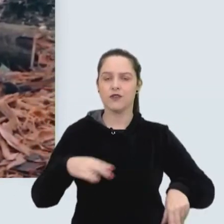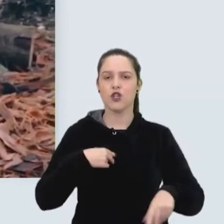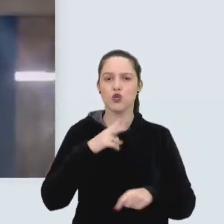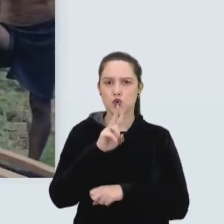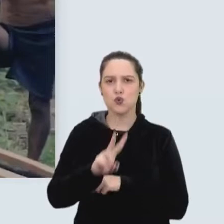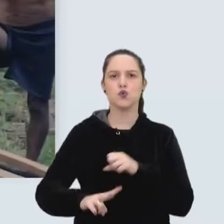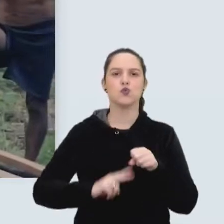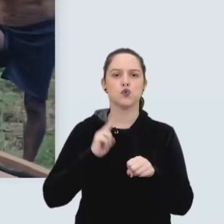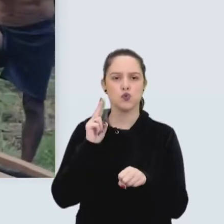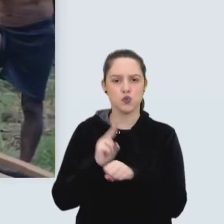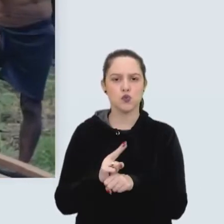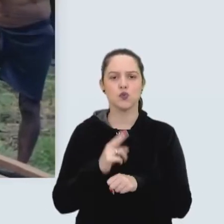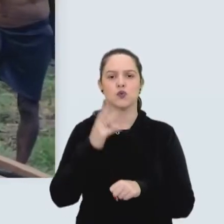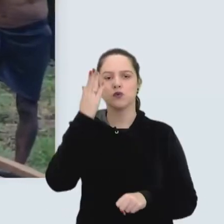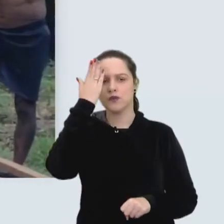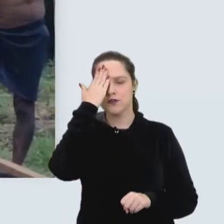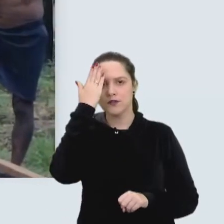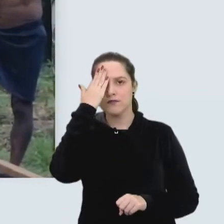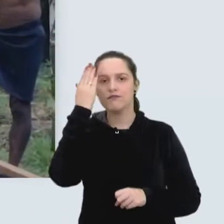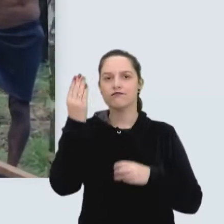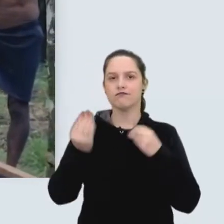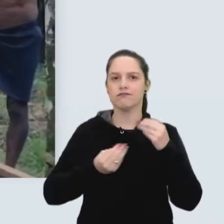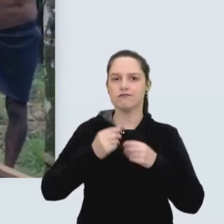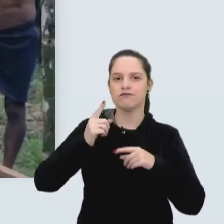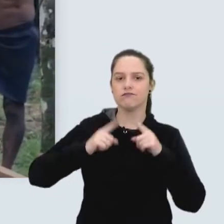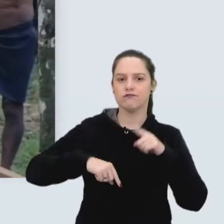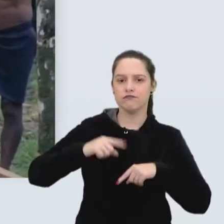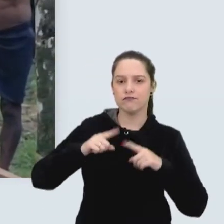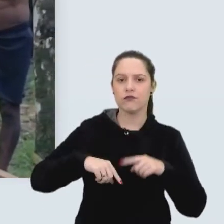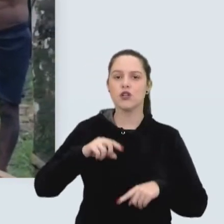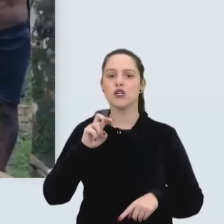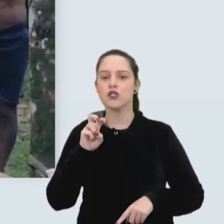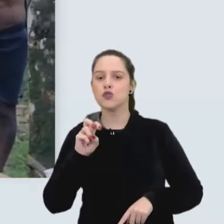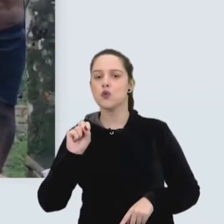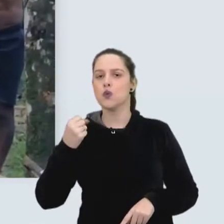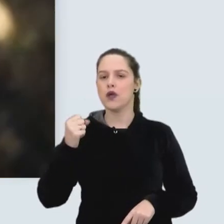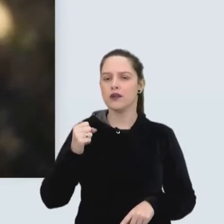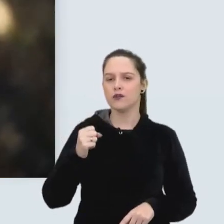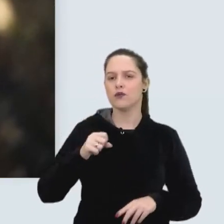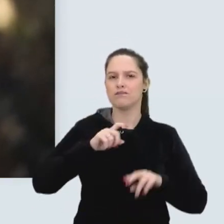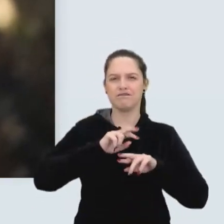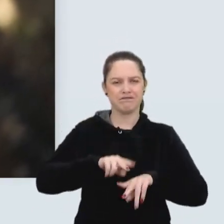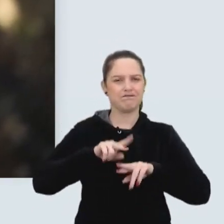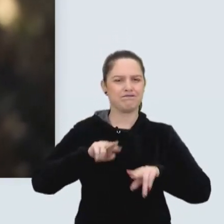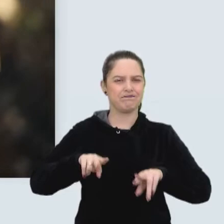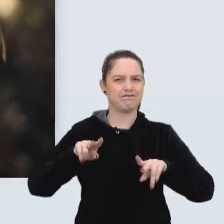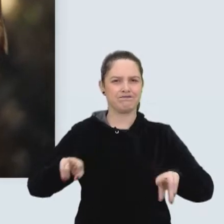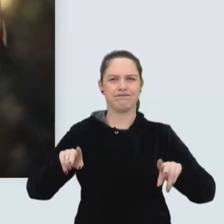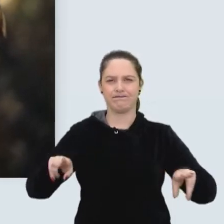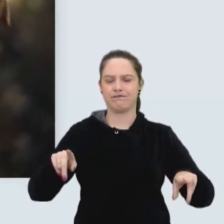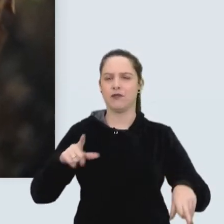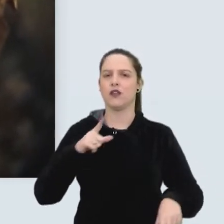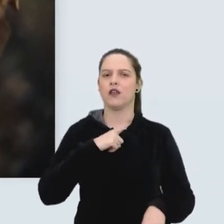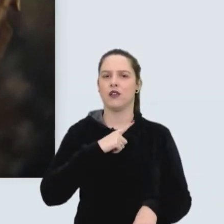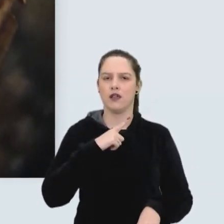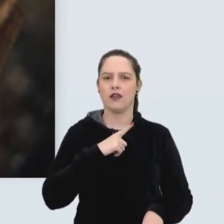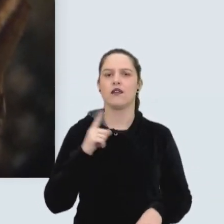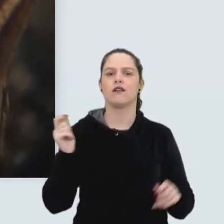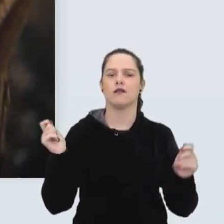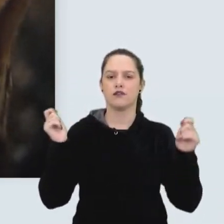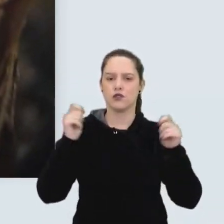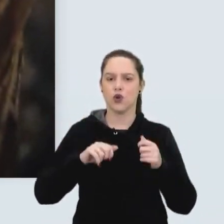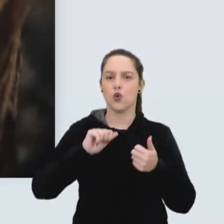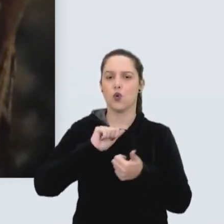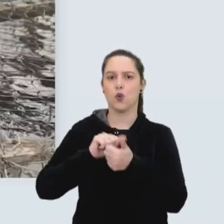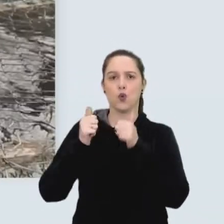sustentável. Só em âmbito federal, mais de 52 mil famílias cadastradas retiram o seu sustento dessas reservas sem